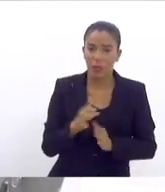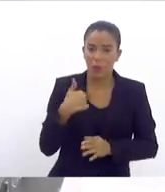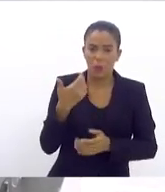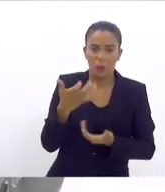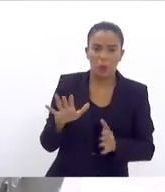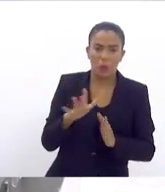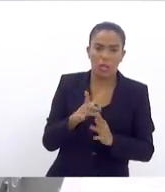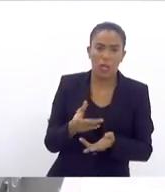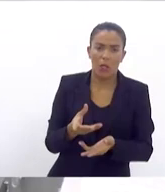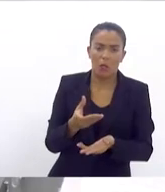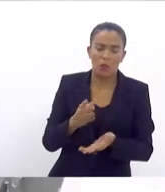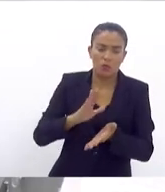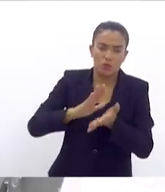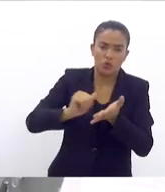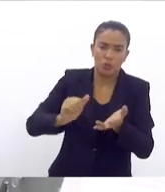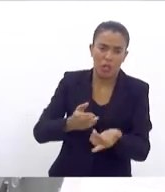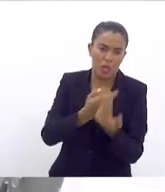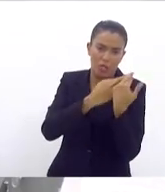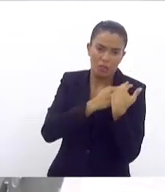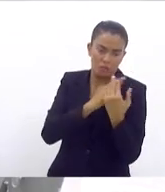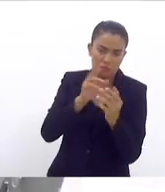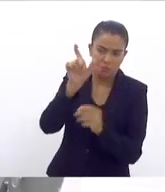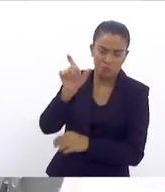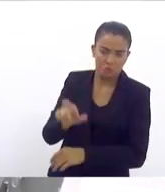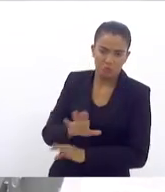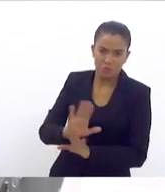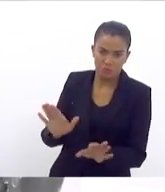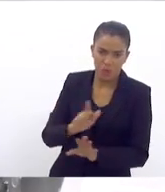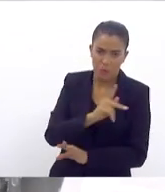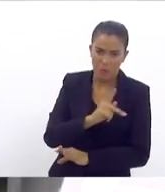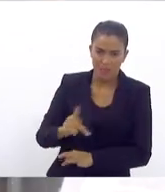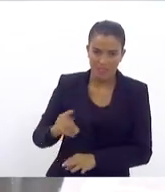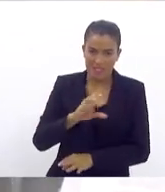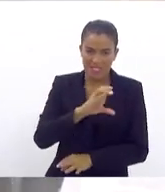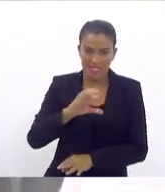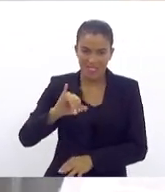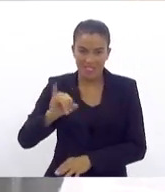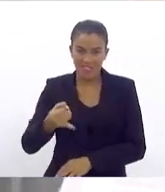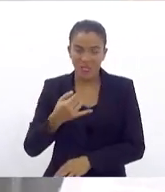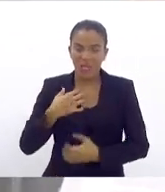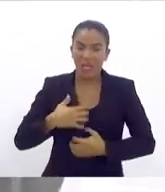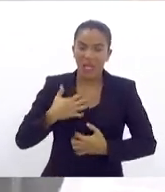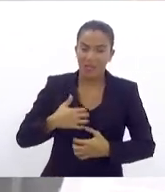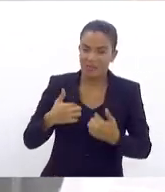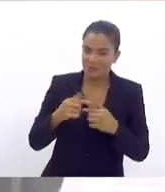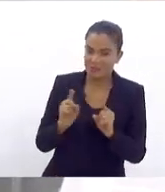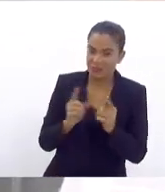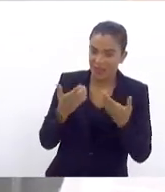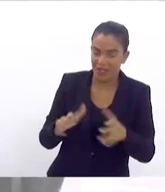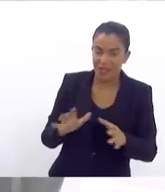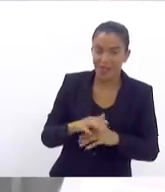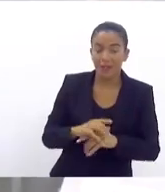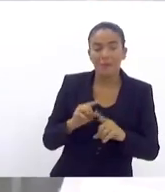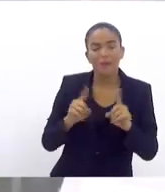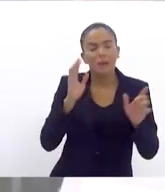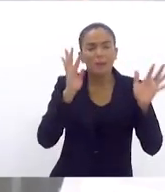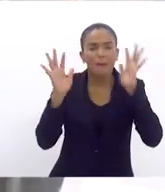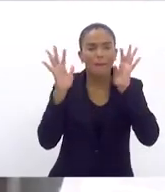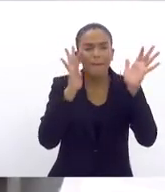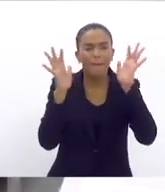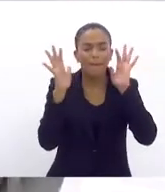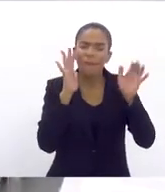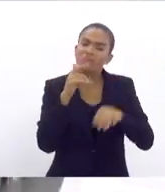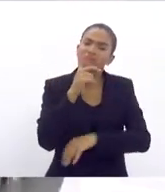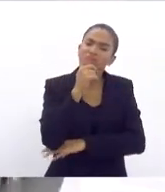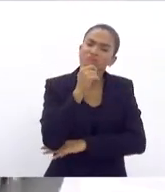tirar a competência da CCJ, porque não quero o presidente da CCJ zangado comigo jamais. Mas fiquei pensando aqui que eu saí daqui